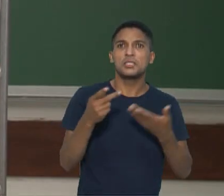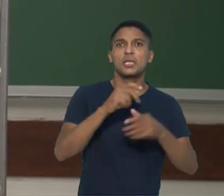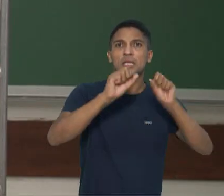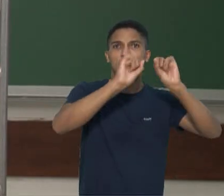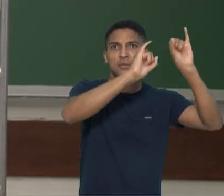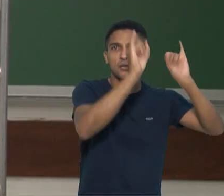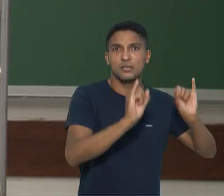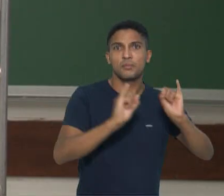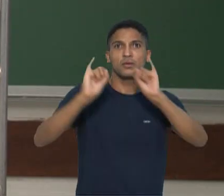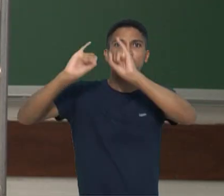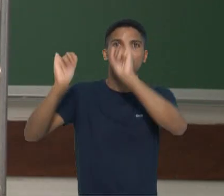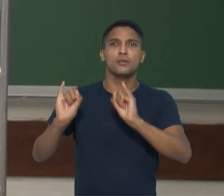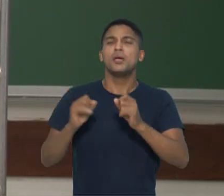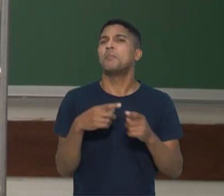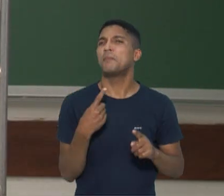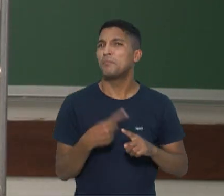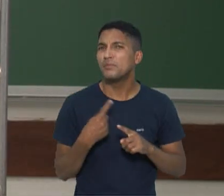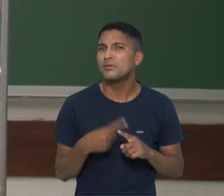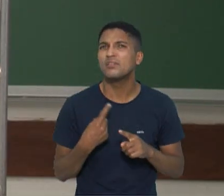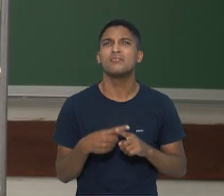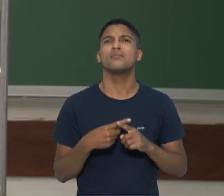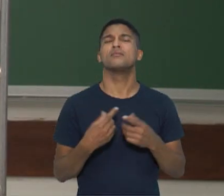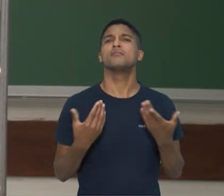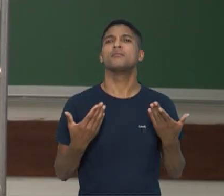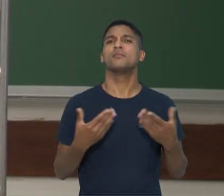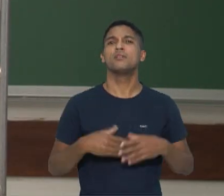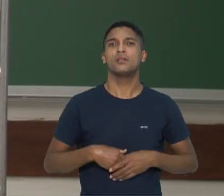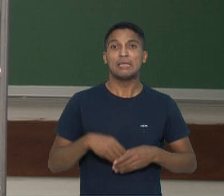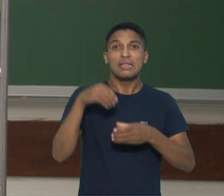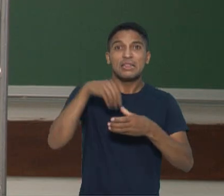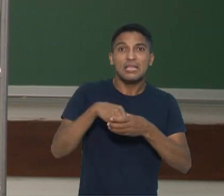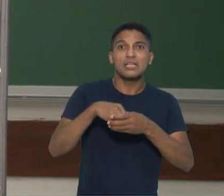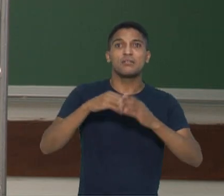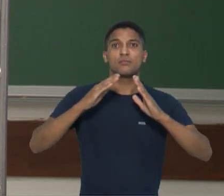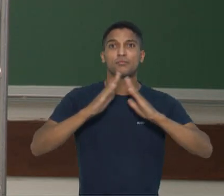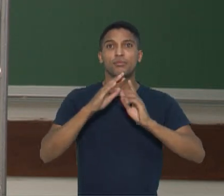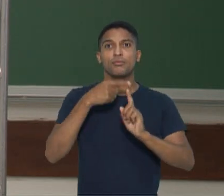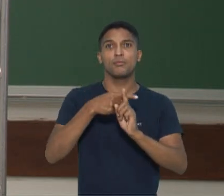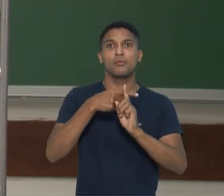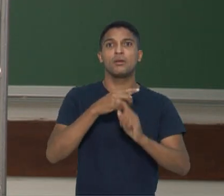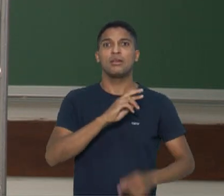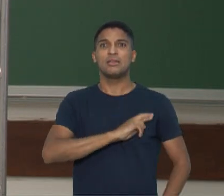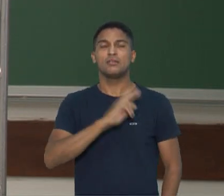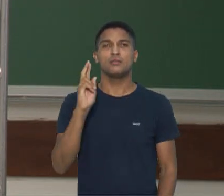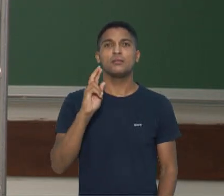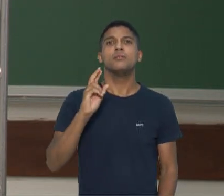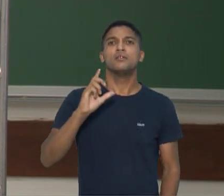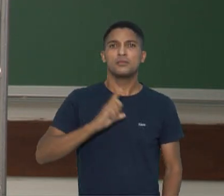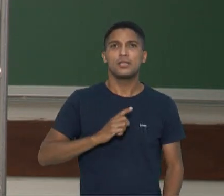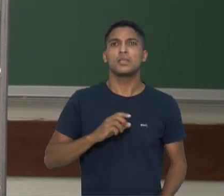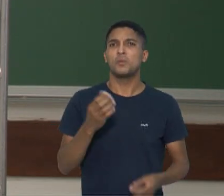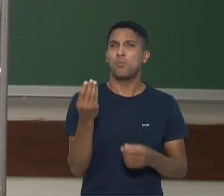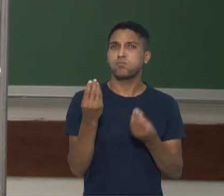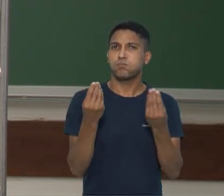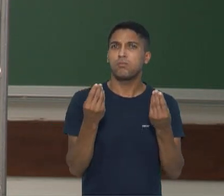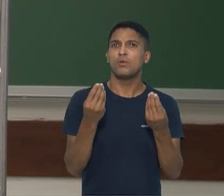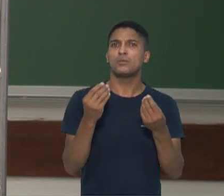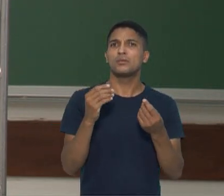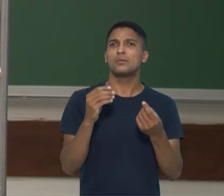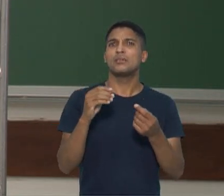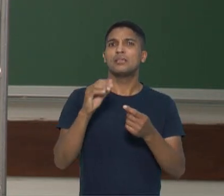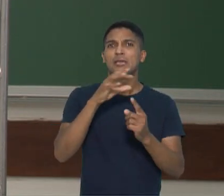faziam figuras nesses estabelecimentos, né? Por que que tem tantas imagens figurativas, por exemplo,